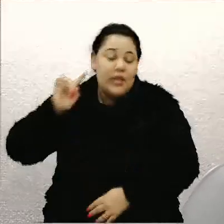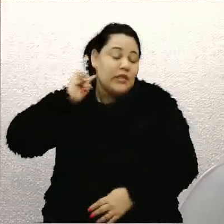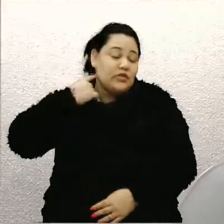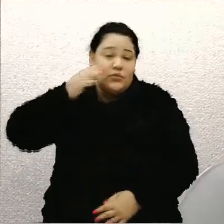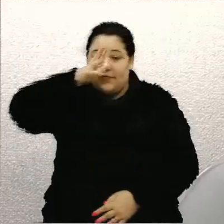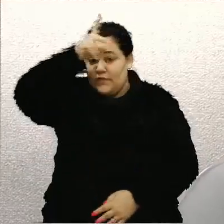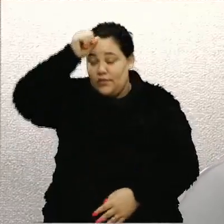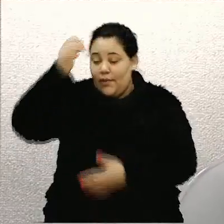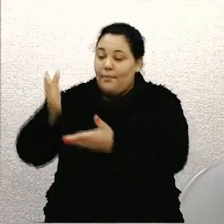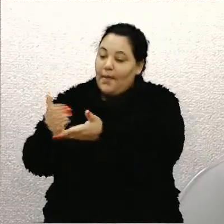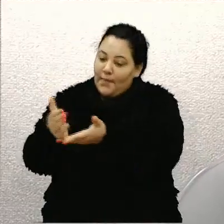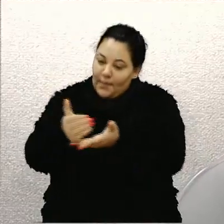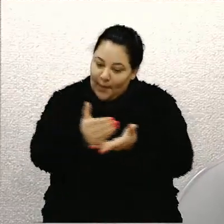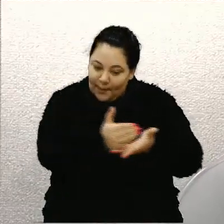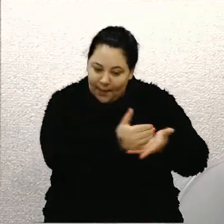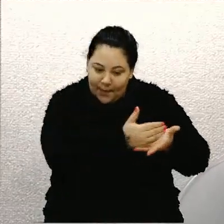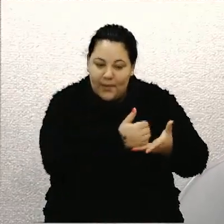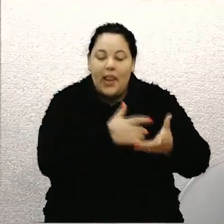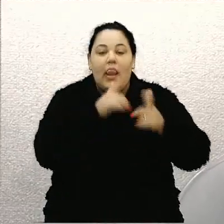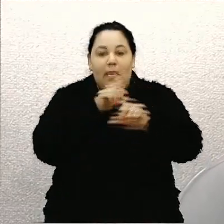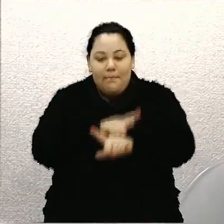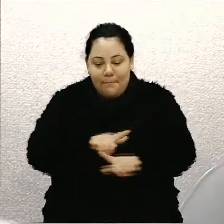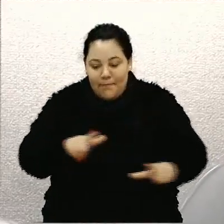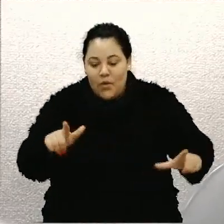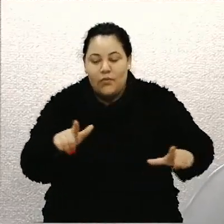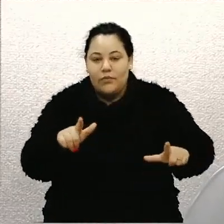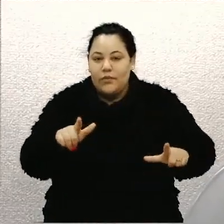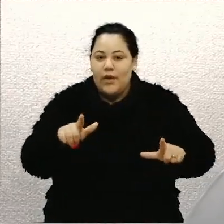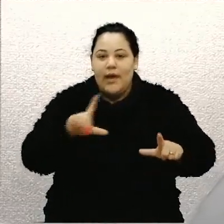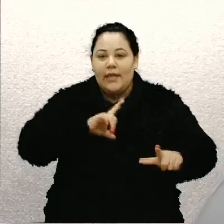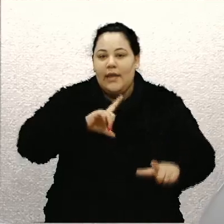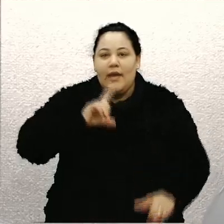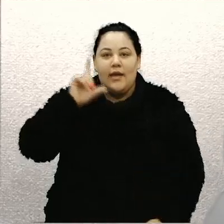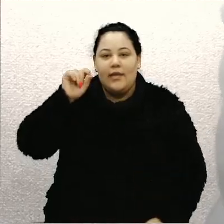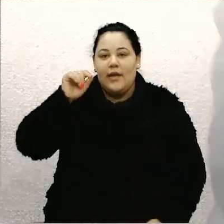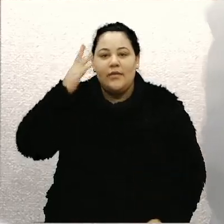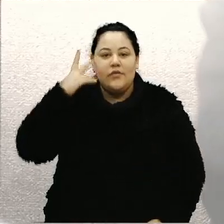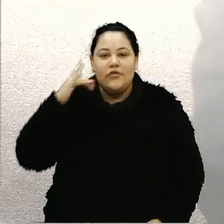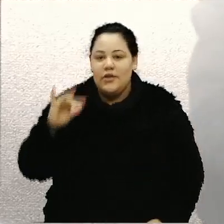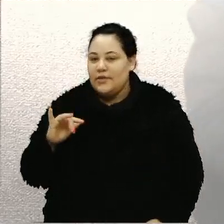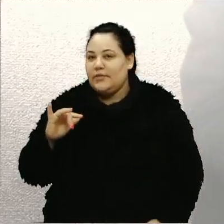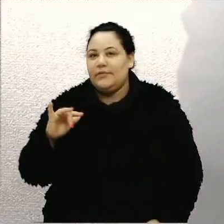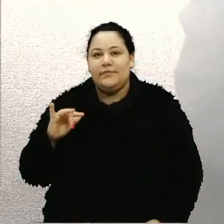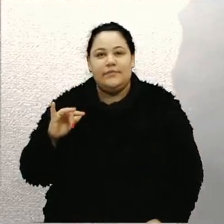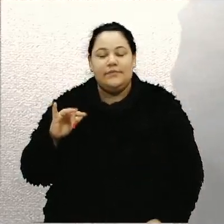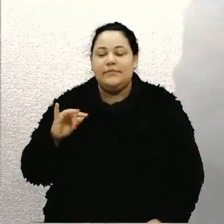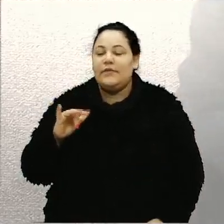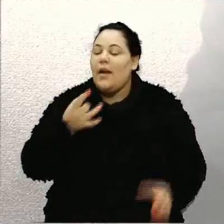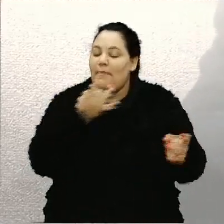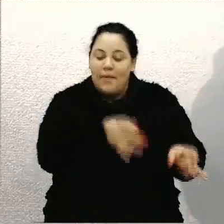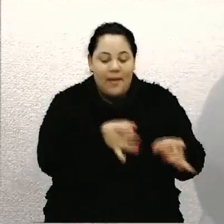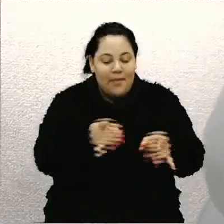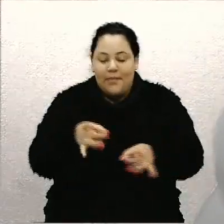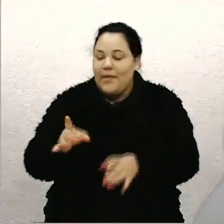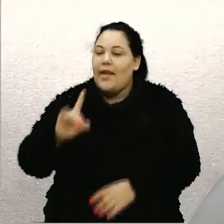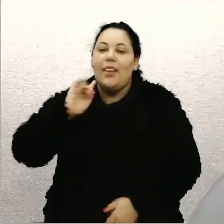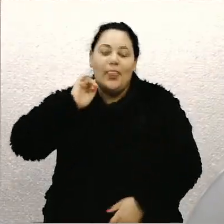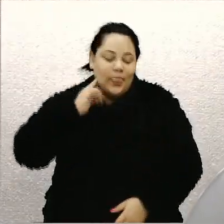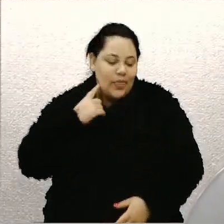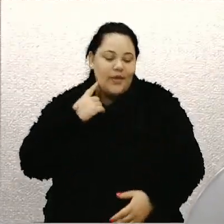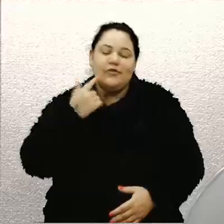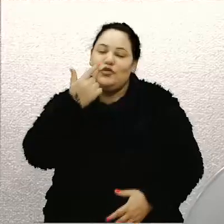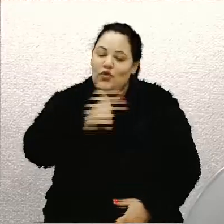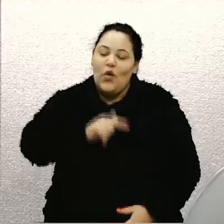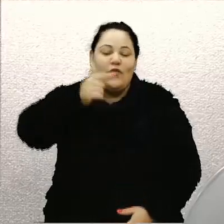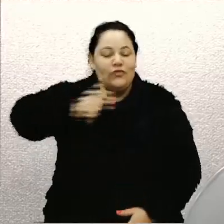lá, recolheu o lixo, passa 10 dias, nem isso, está todo o lixo lá de novo. E, enfim, e